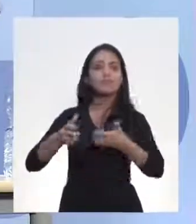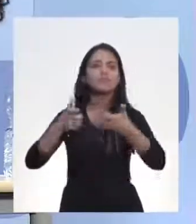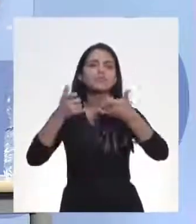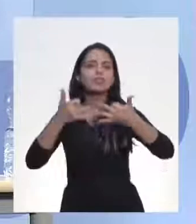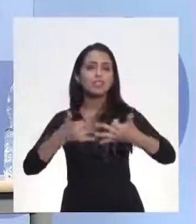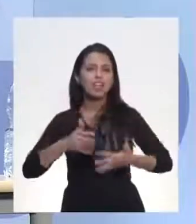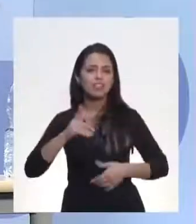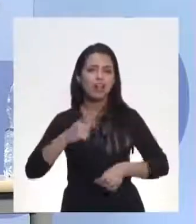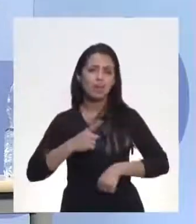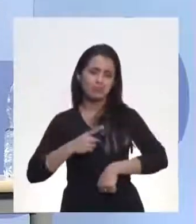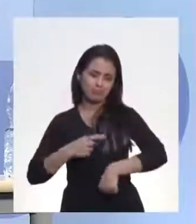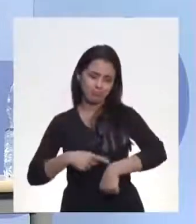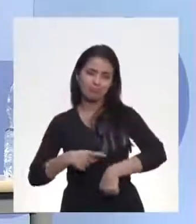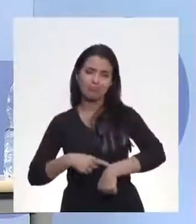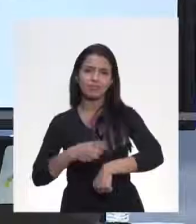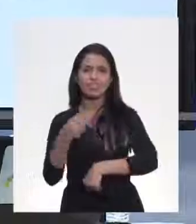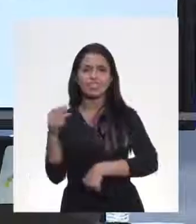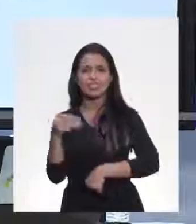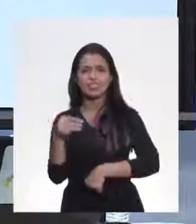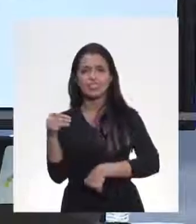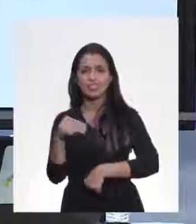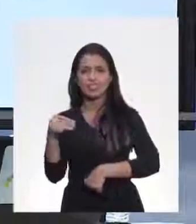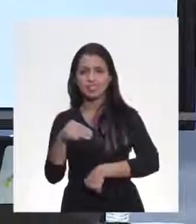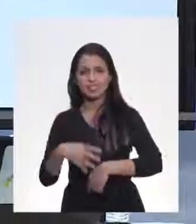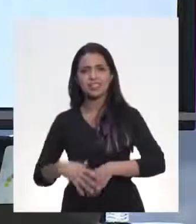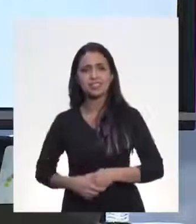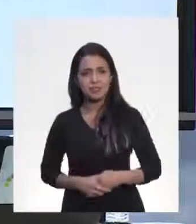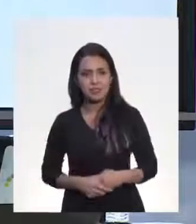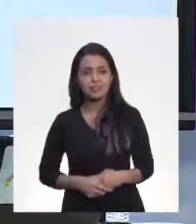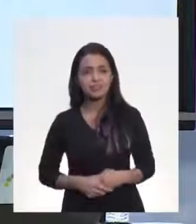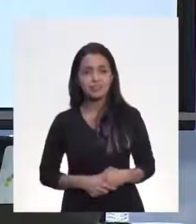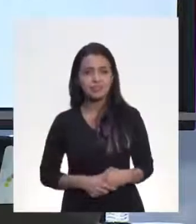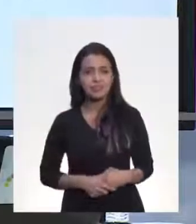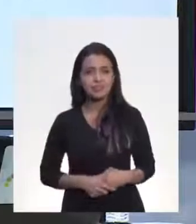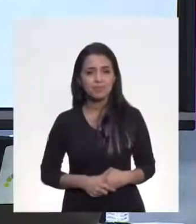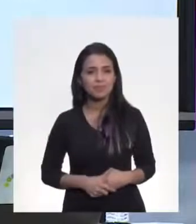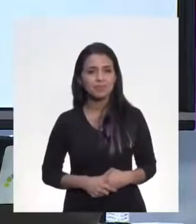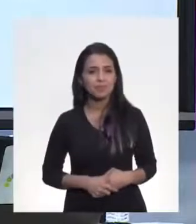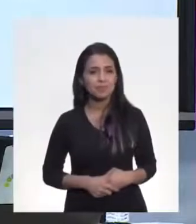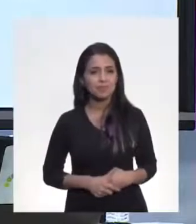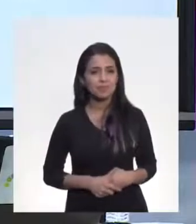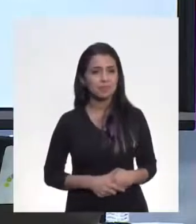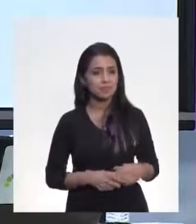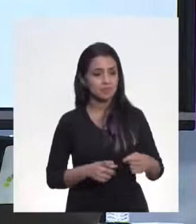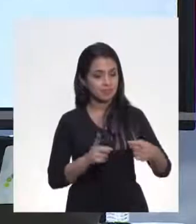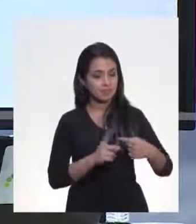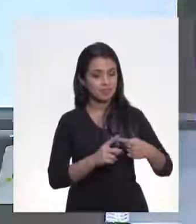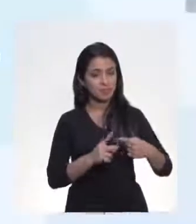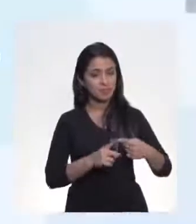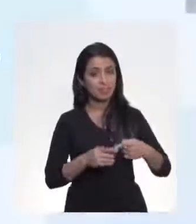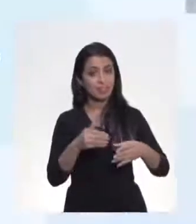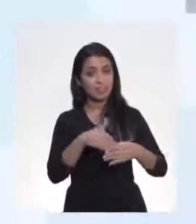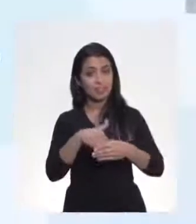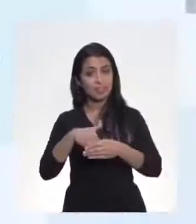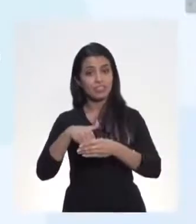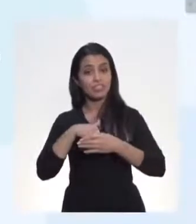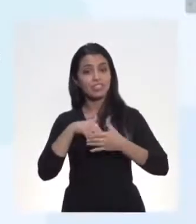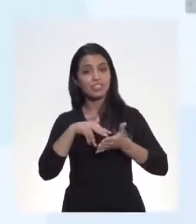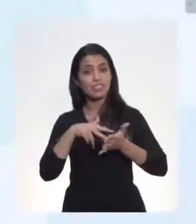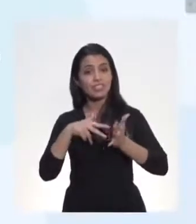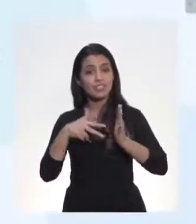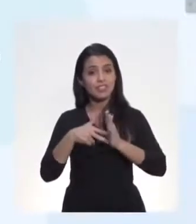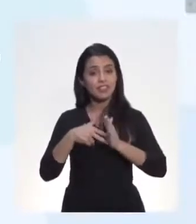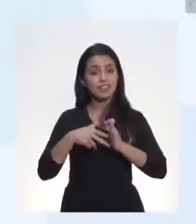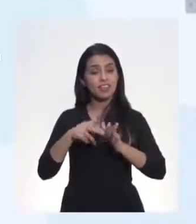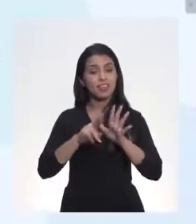lá, porque a gente já está em 3 minutos, Déia. Então vamos, rapidinho. Ó. Na frase, votar significa eleger representantes que estão em sintonia com as demandas